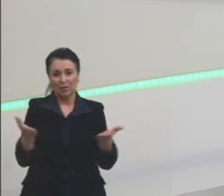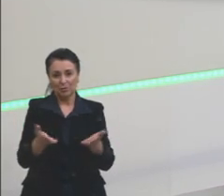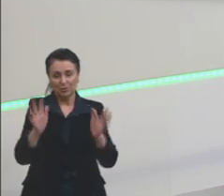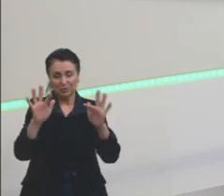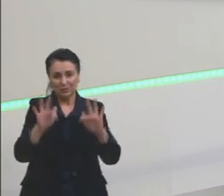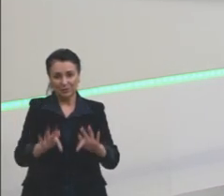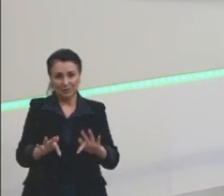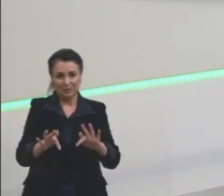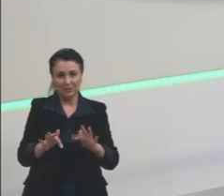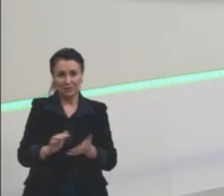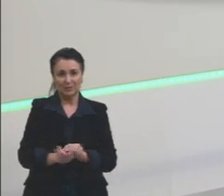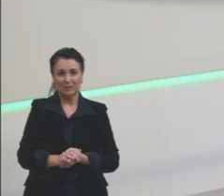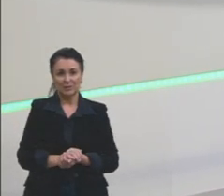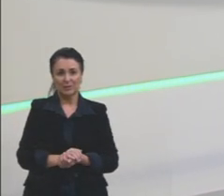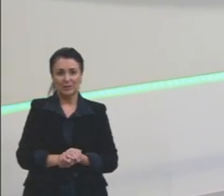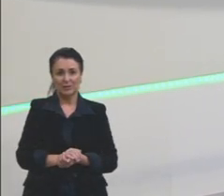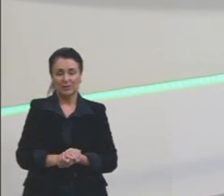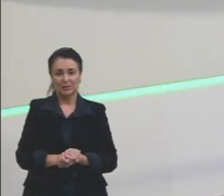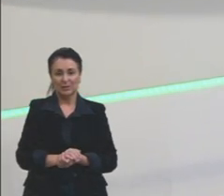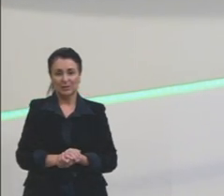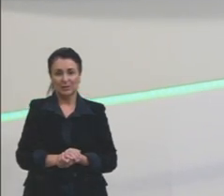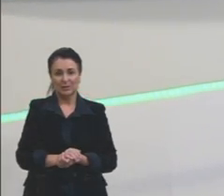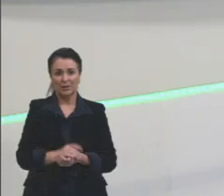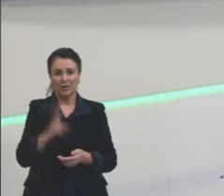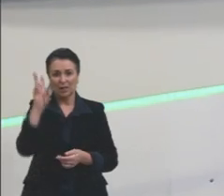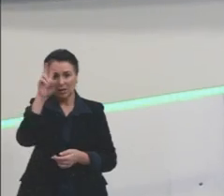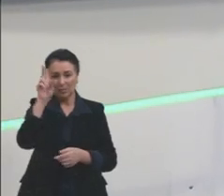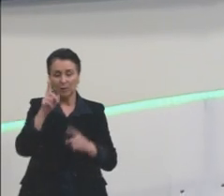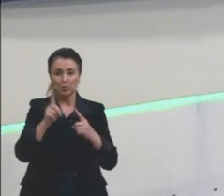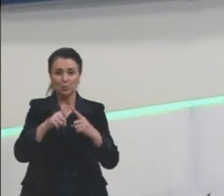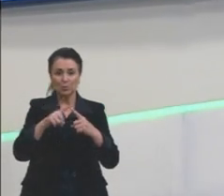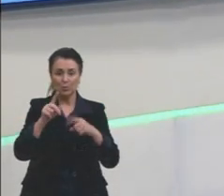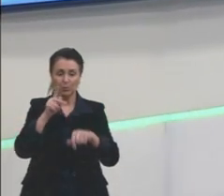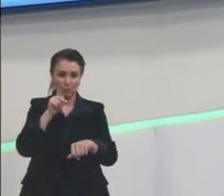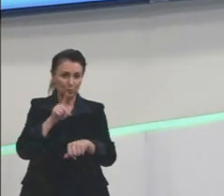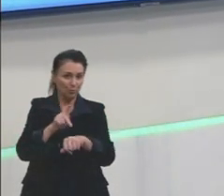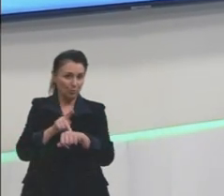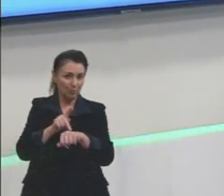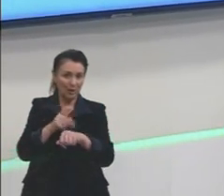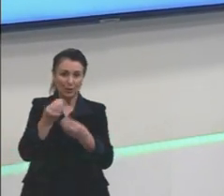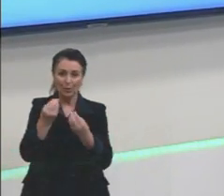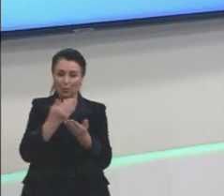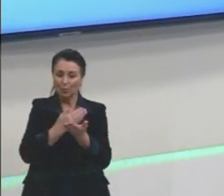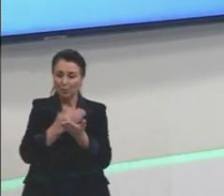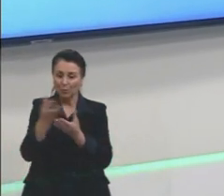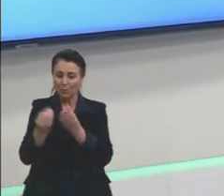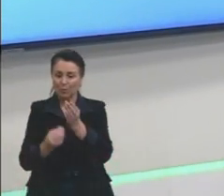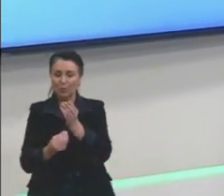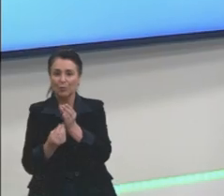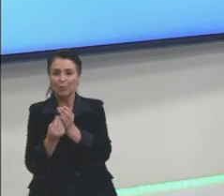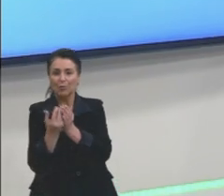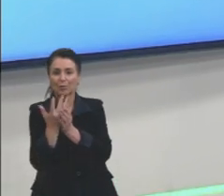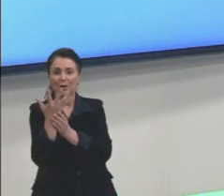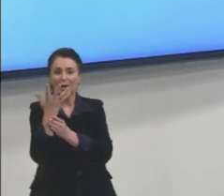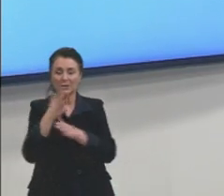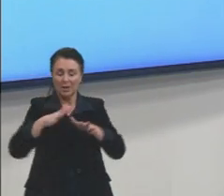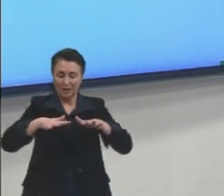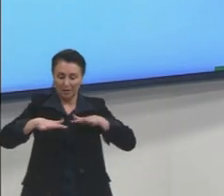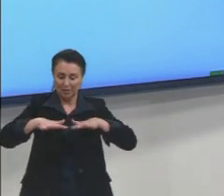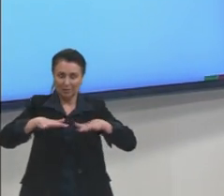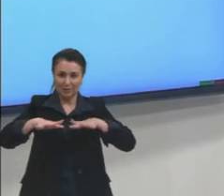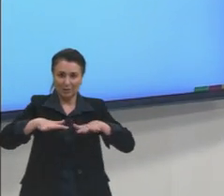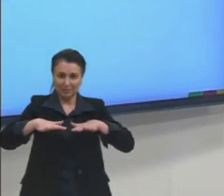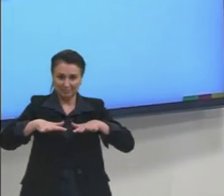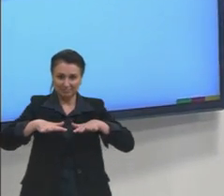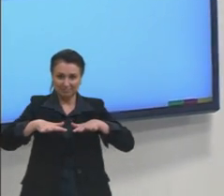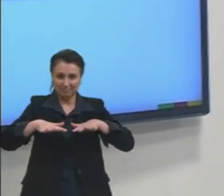vai ficando por aqui tá nossa aula justamente e lembrando o tipo de rocha a formação aí dessas dessa placa tectônica